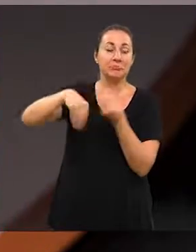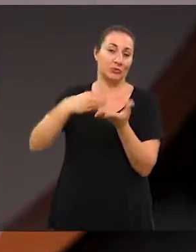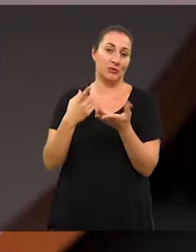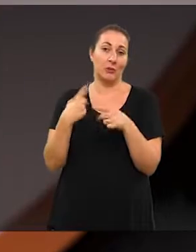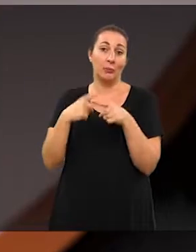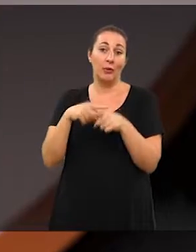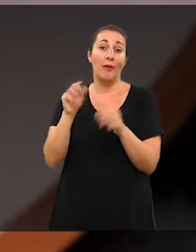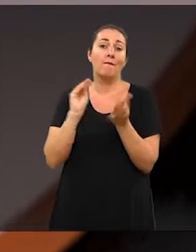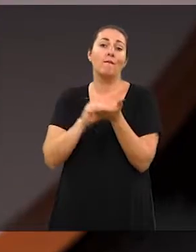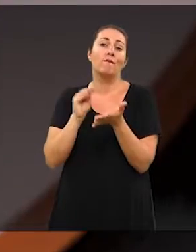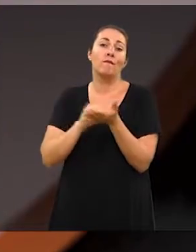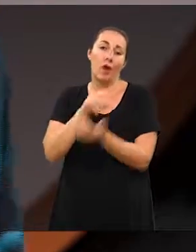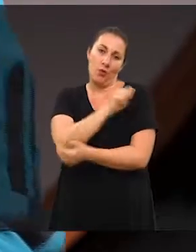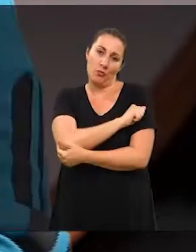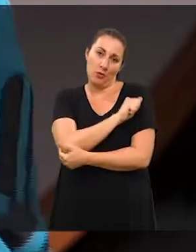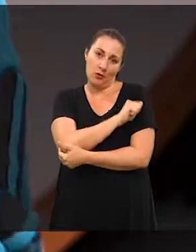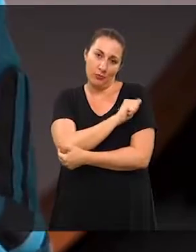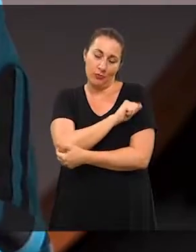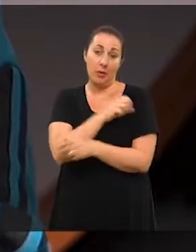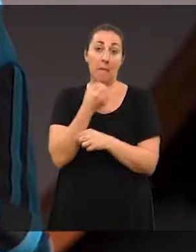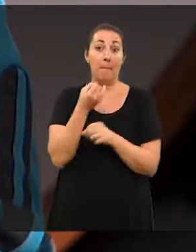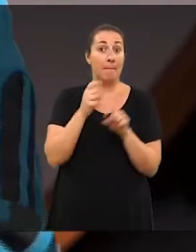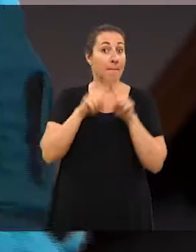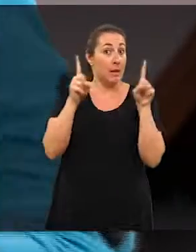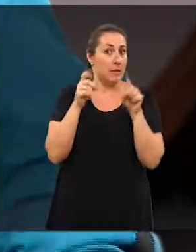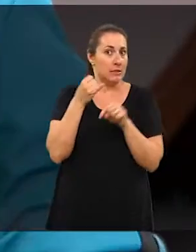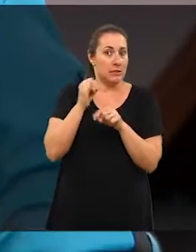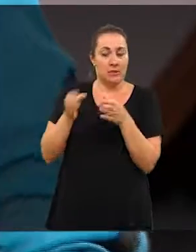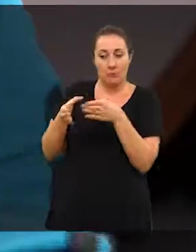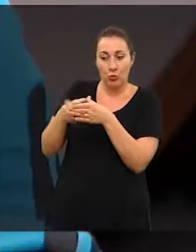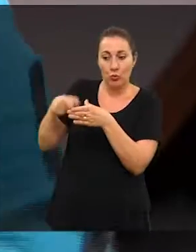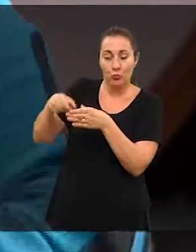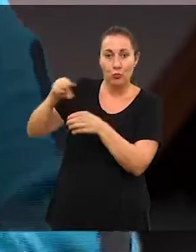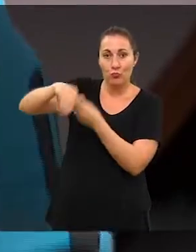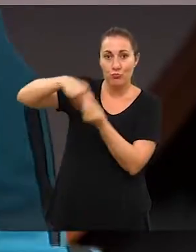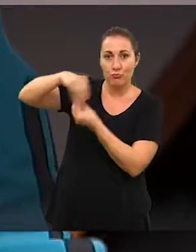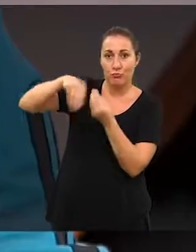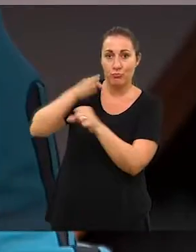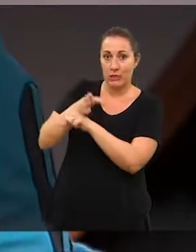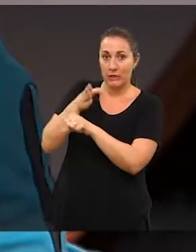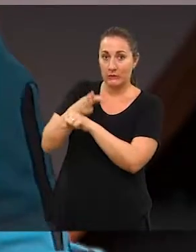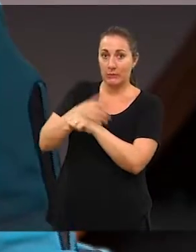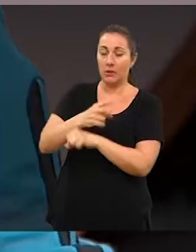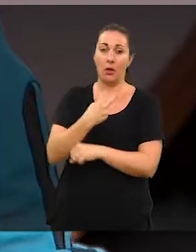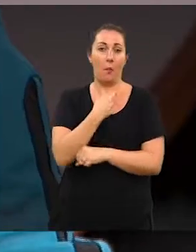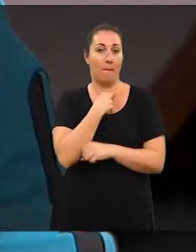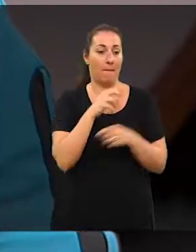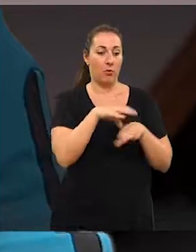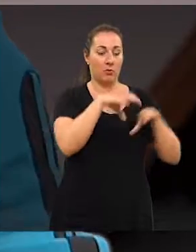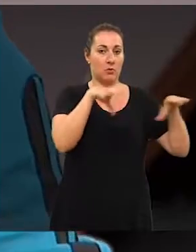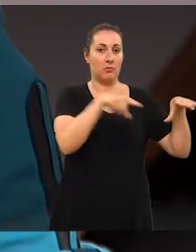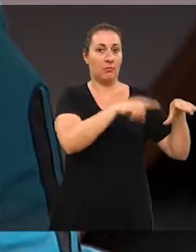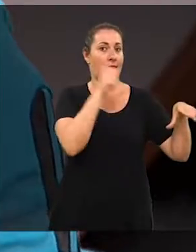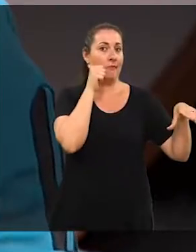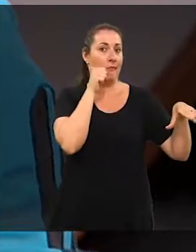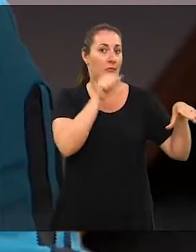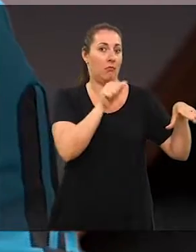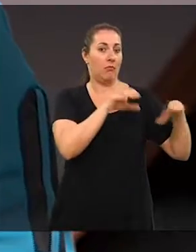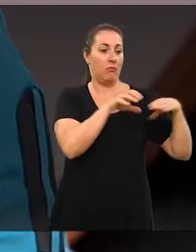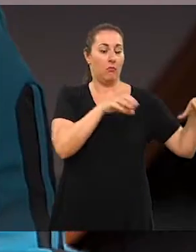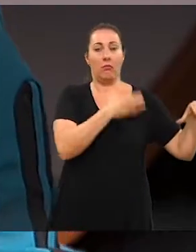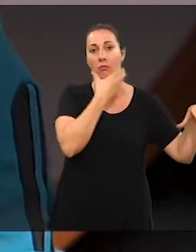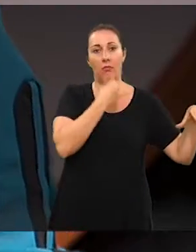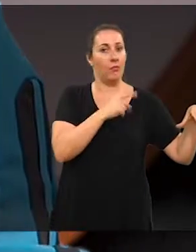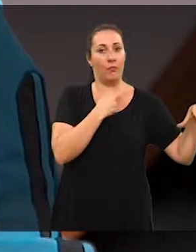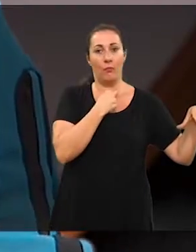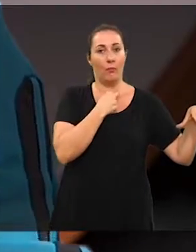quem joga o misto não joga nem o masculino e nem o feminino. Se inscreve uma vez só, para dar a chance para todas as